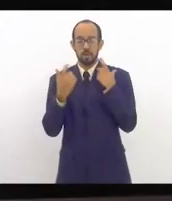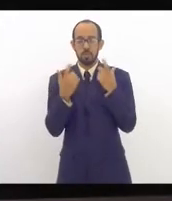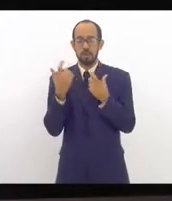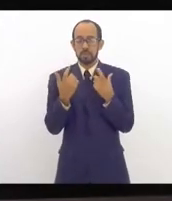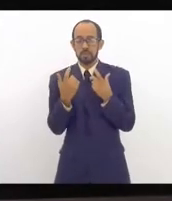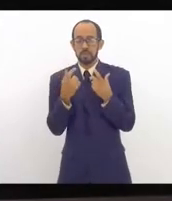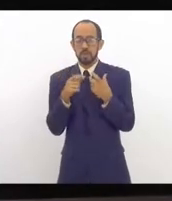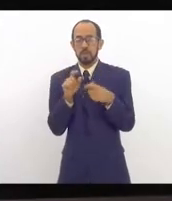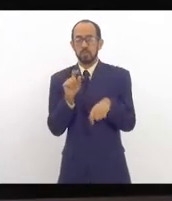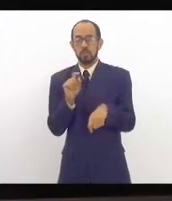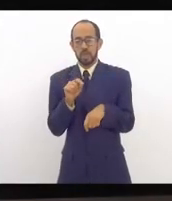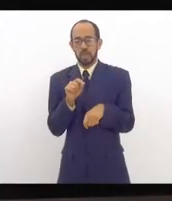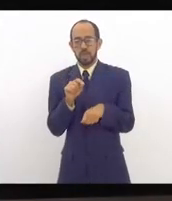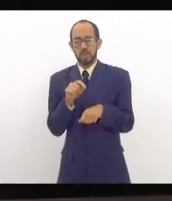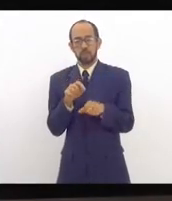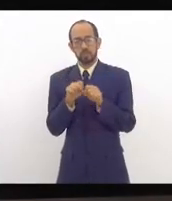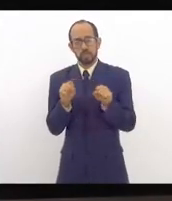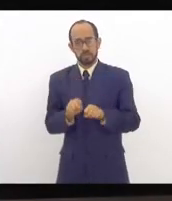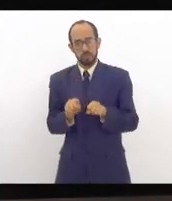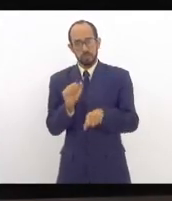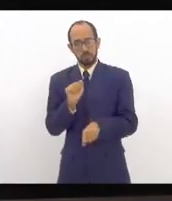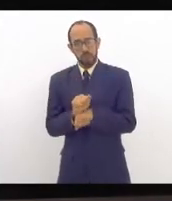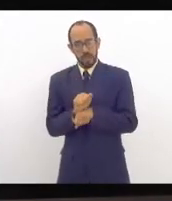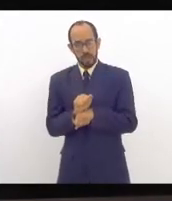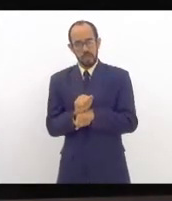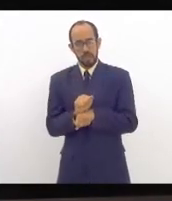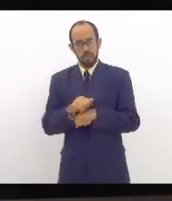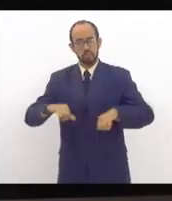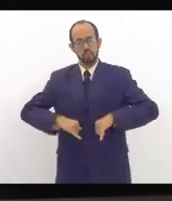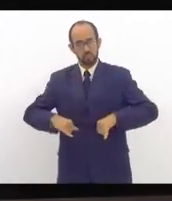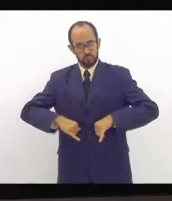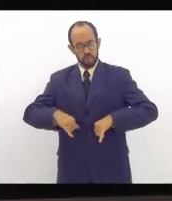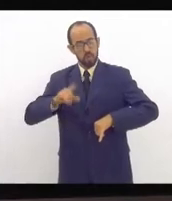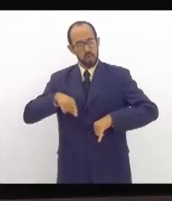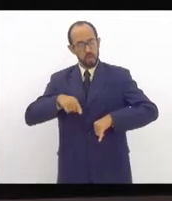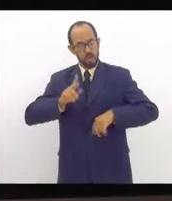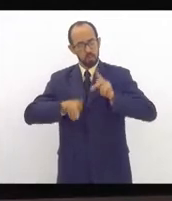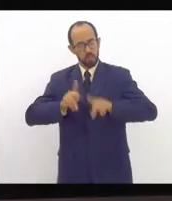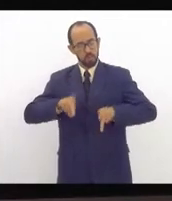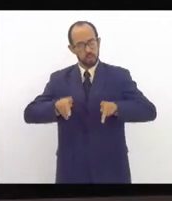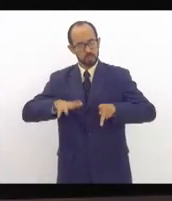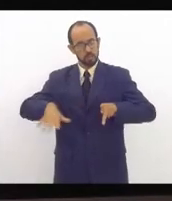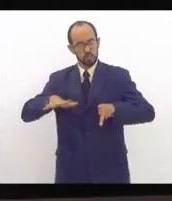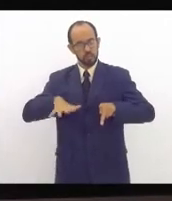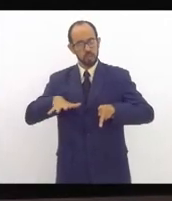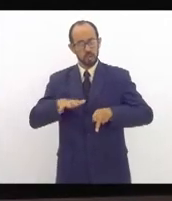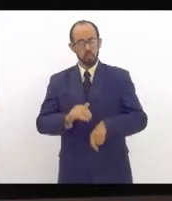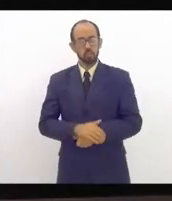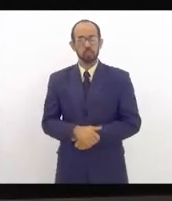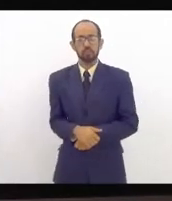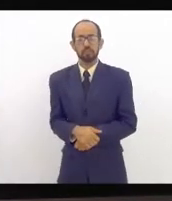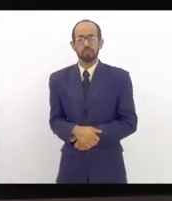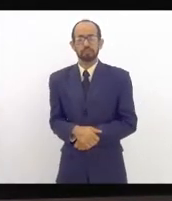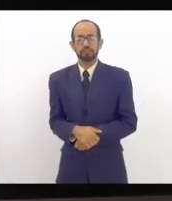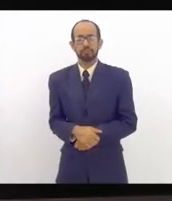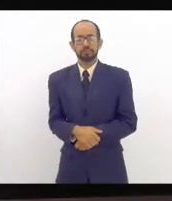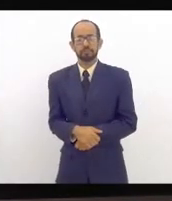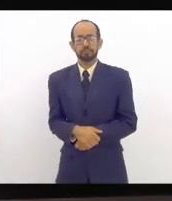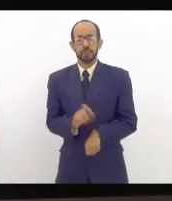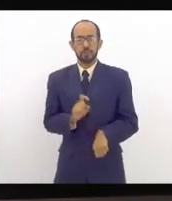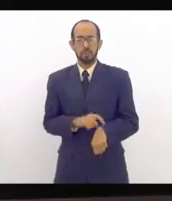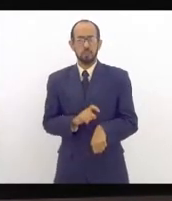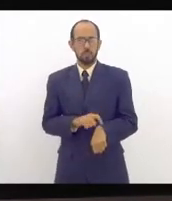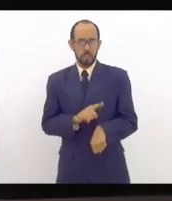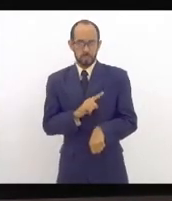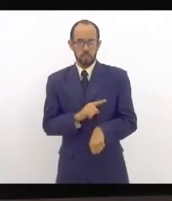CPI que o sistema para quem vai pagar o pato que vai sofrer é a população de forma geral e naquele momento Deputado